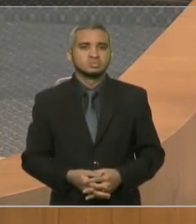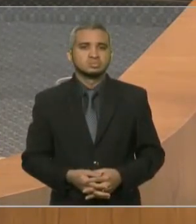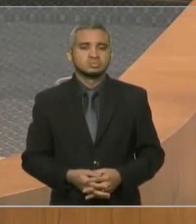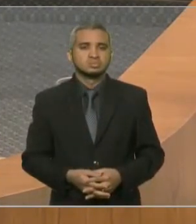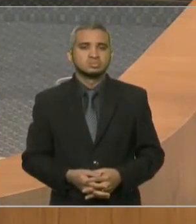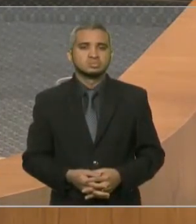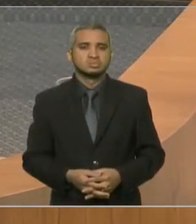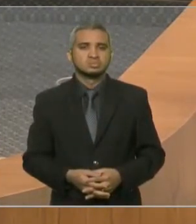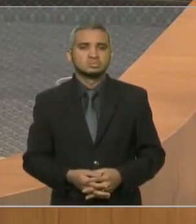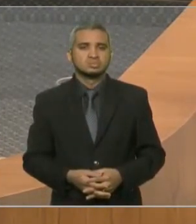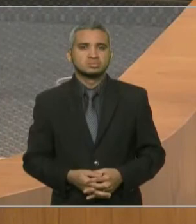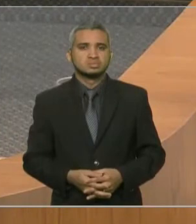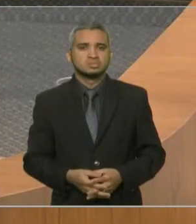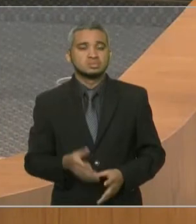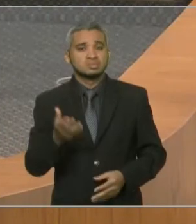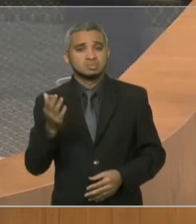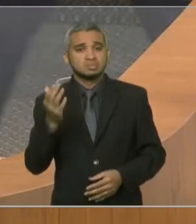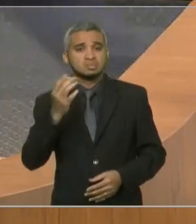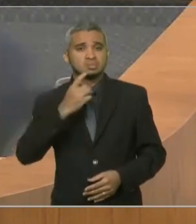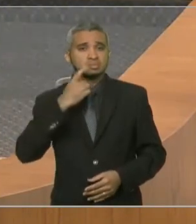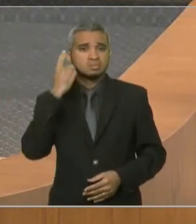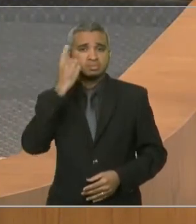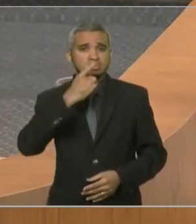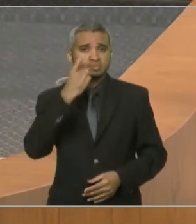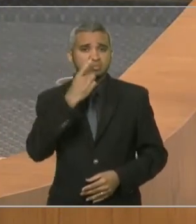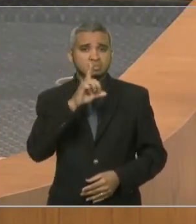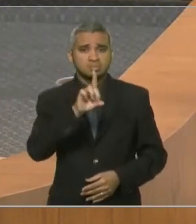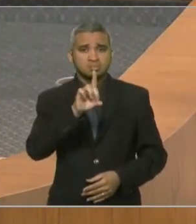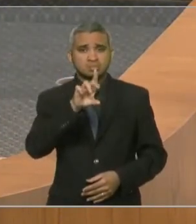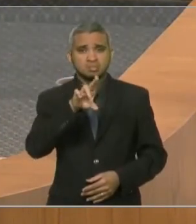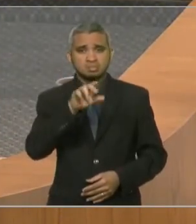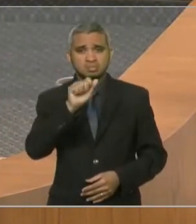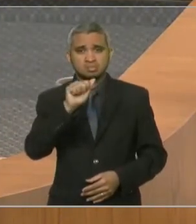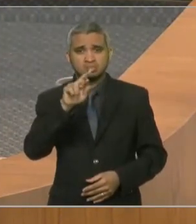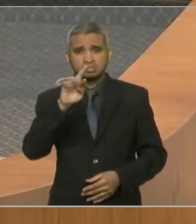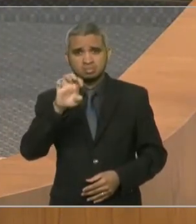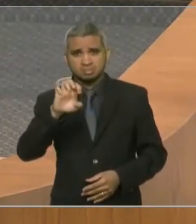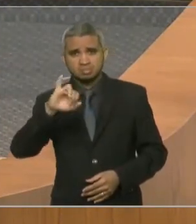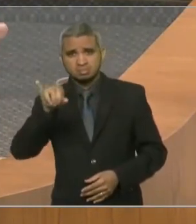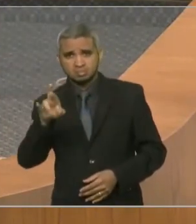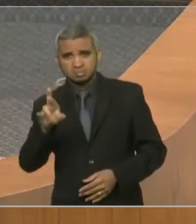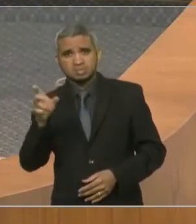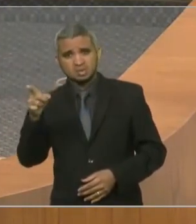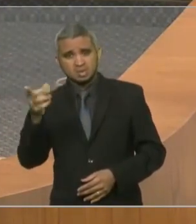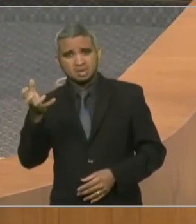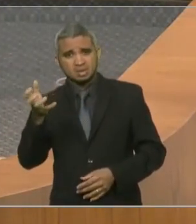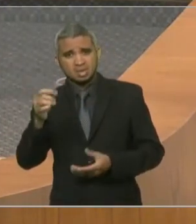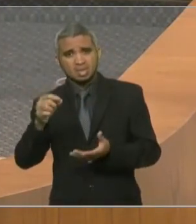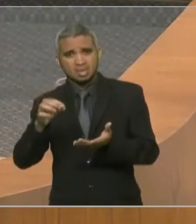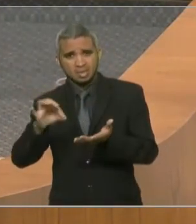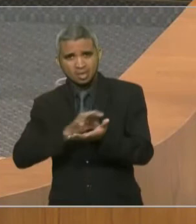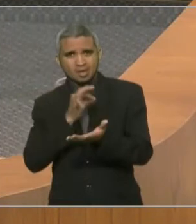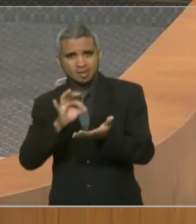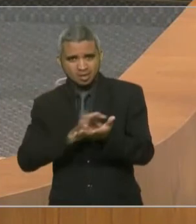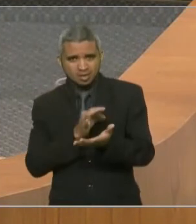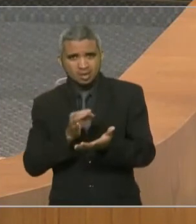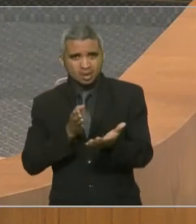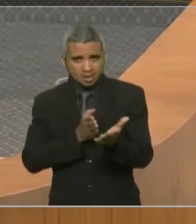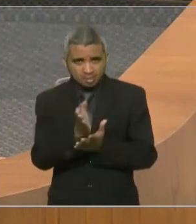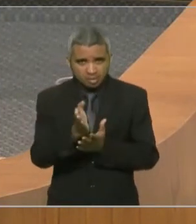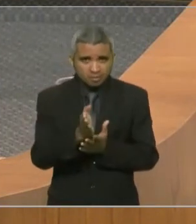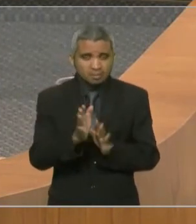satisfazer a demanda do deputado Duarte, que foi aprovar pela maioria o seu requerimento, mas também satisfez, de uma